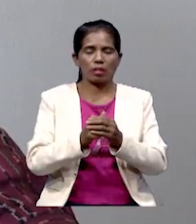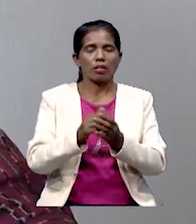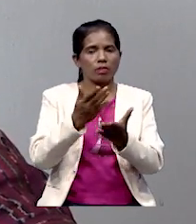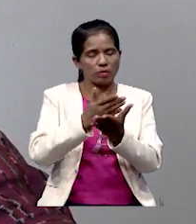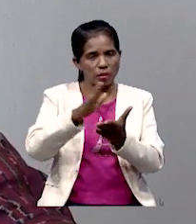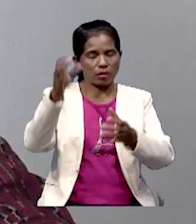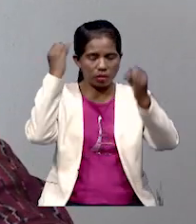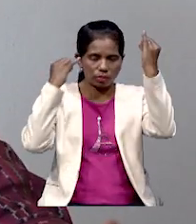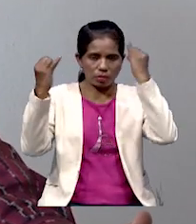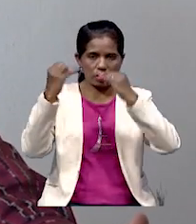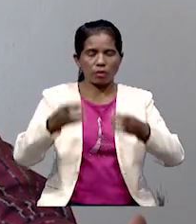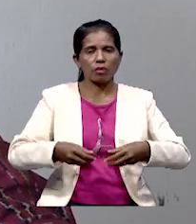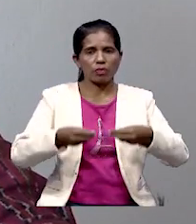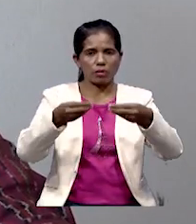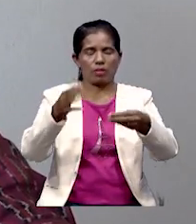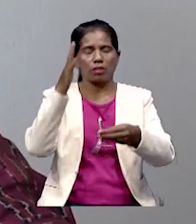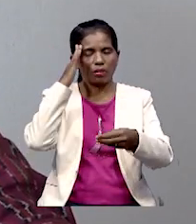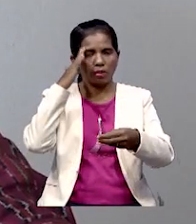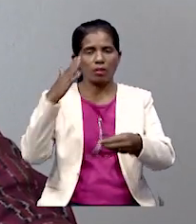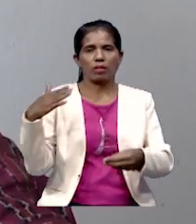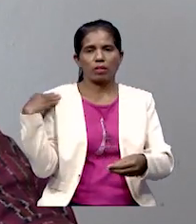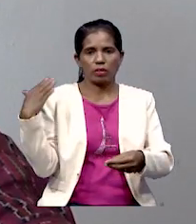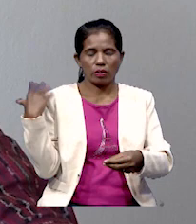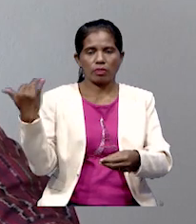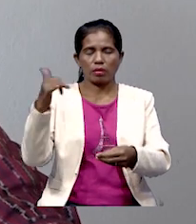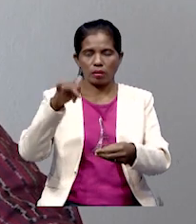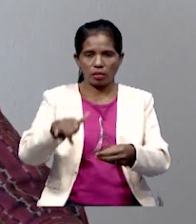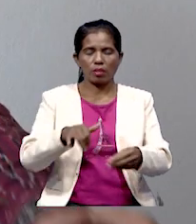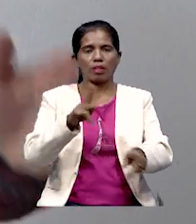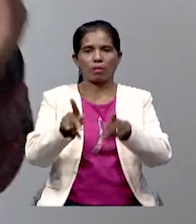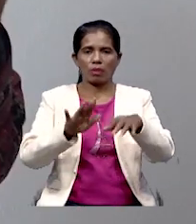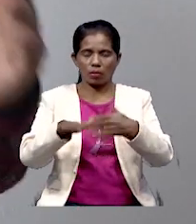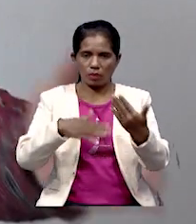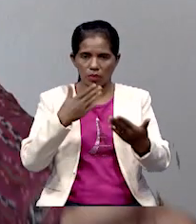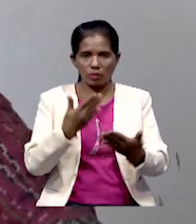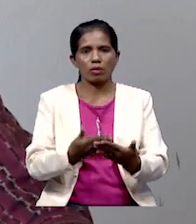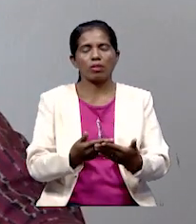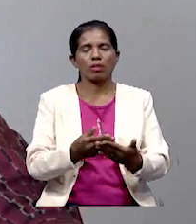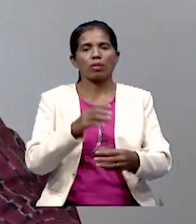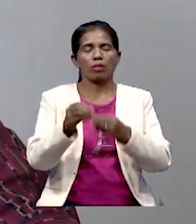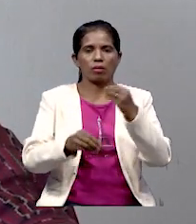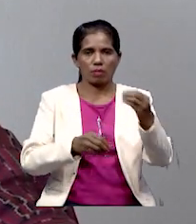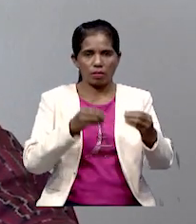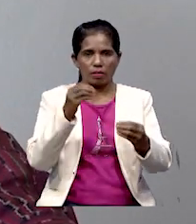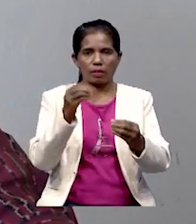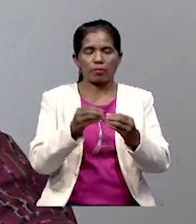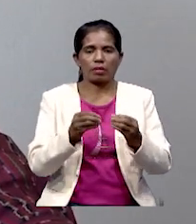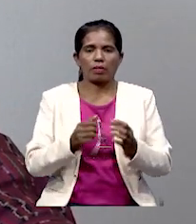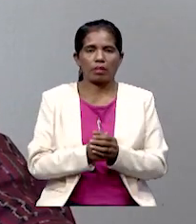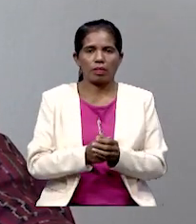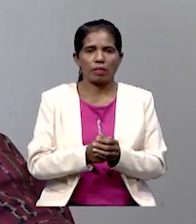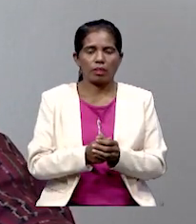sensibiliza, inspira, jovem sira, sociedade toma, boa tira que